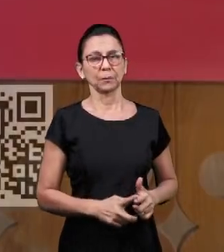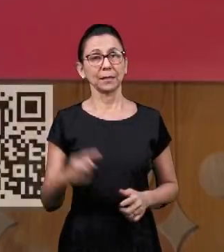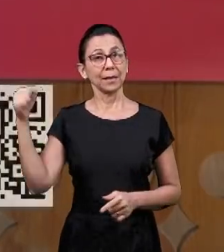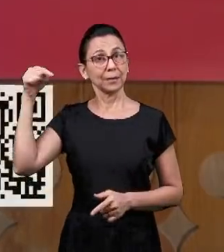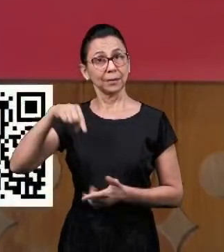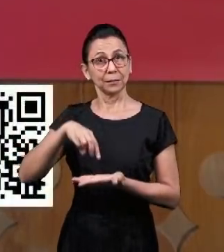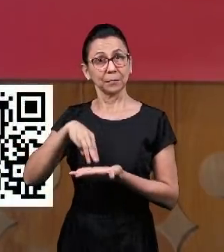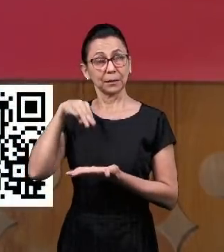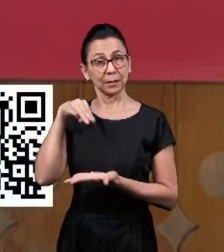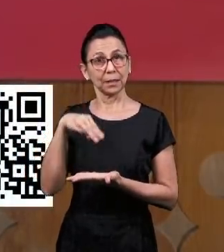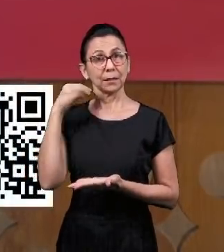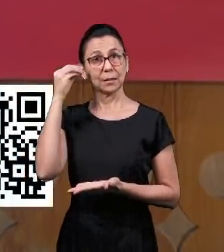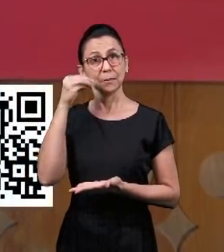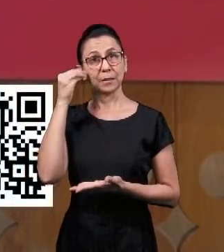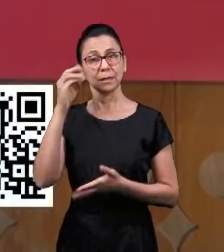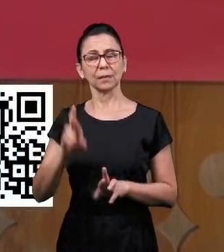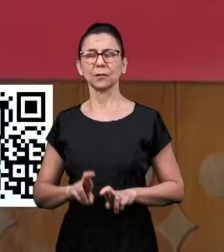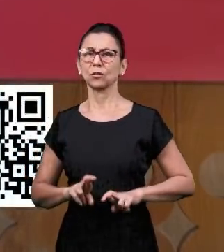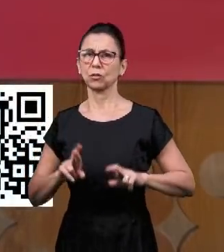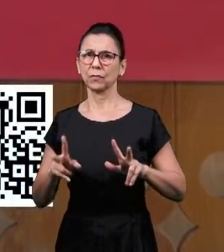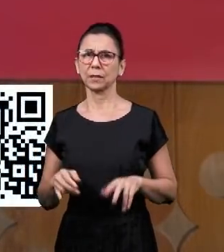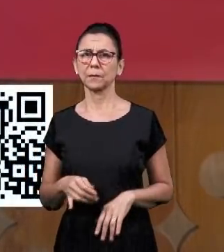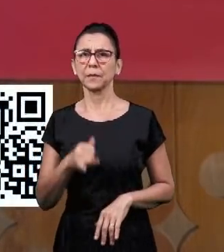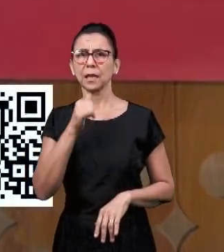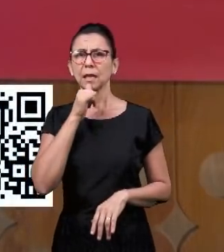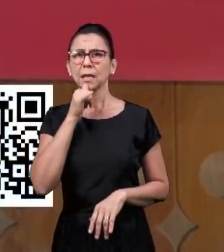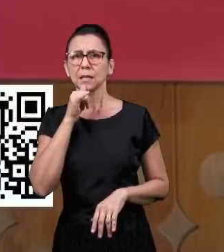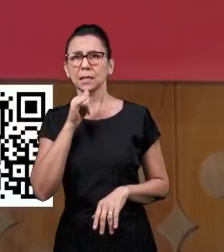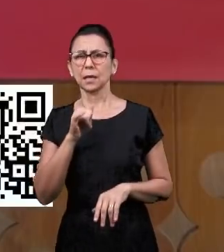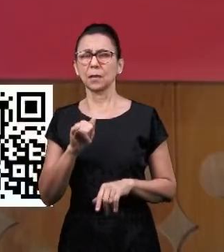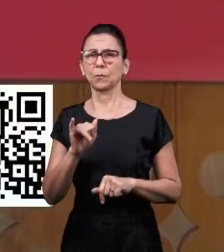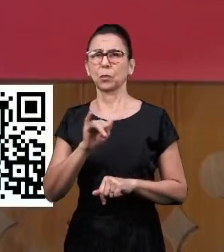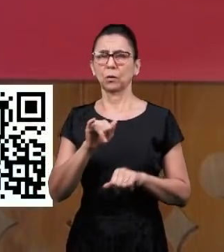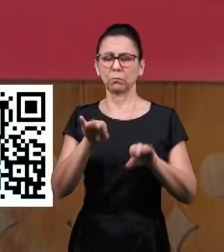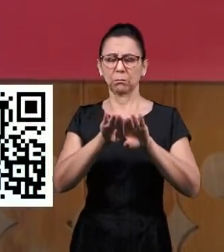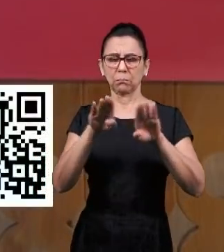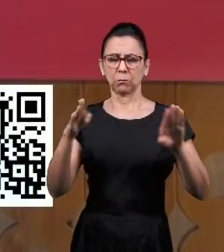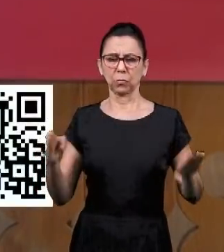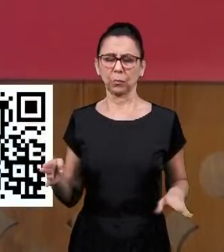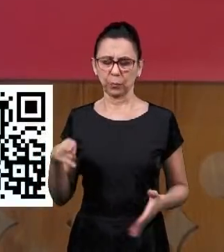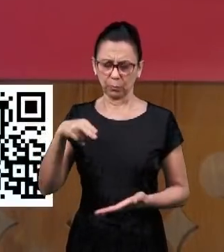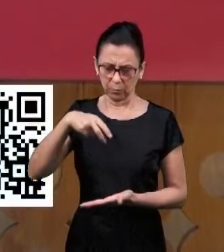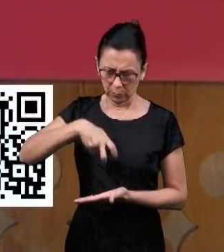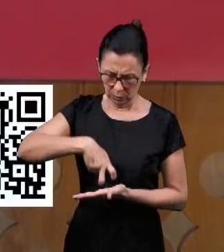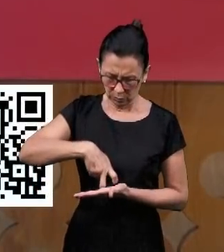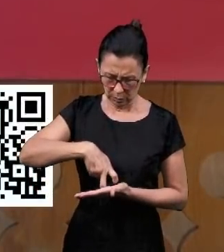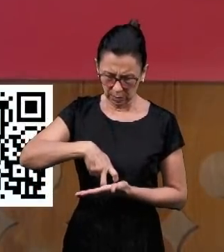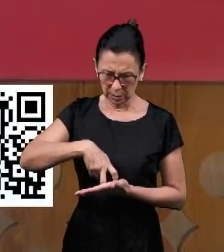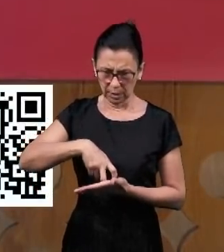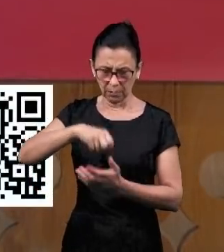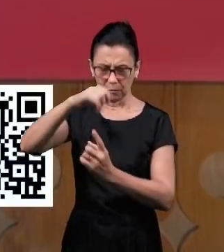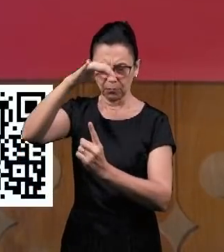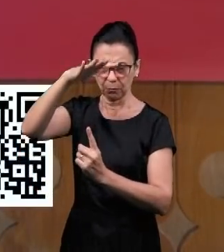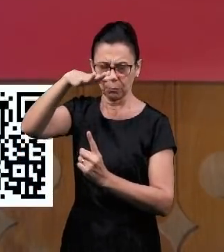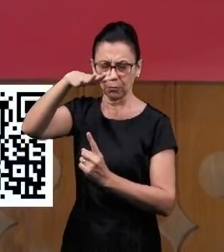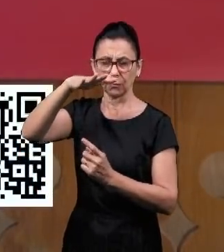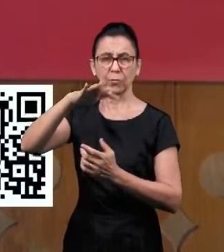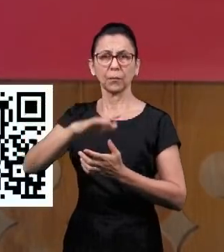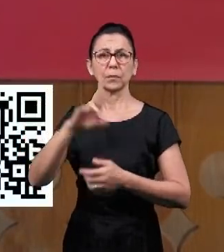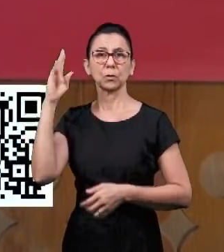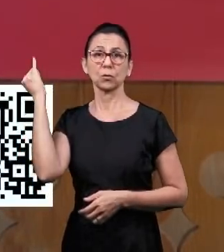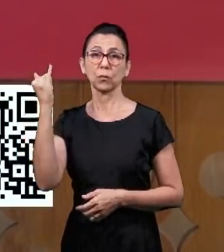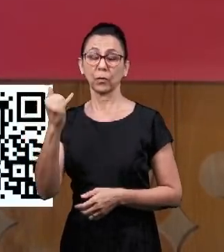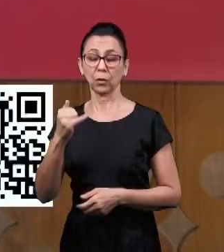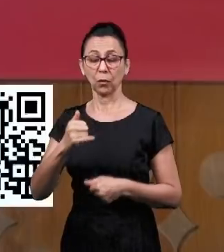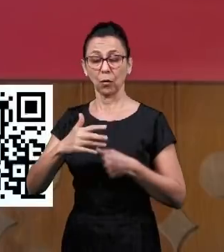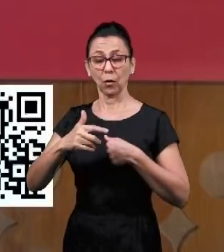que tive aqui diante do altar, recebi imposição de mãos e ouvi isso, e o profeta disse, eu tenho uma função para você cuidar das ovelhas aqui nessa